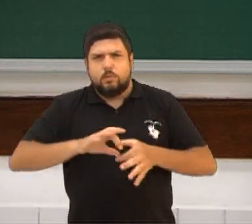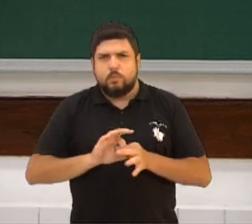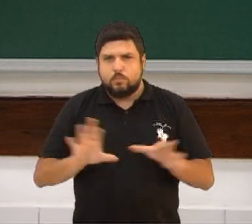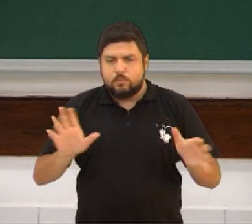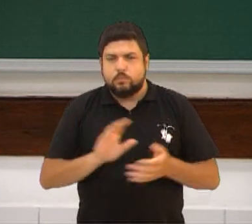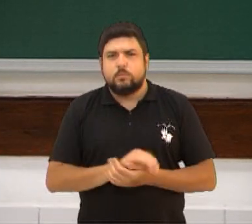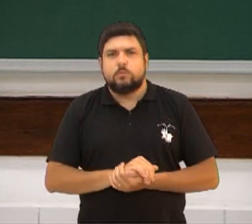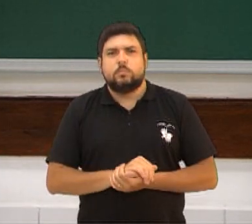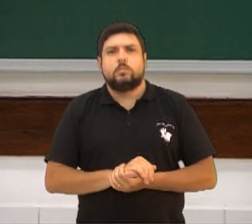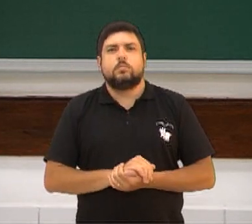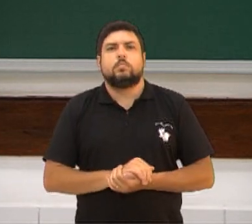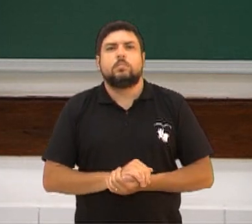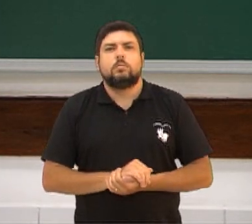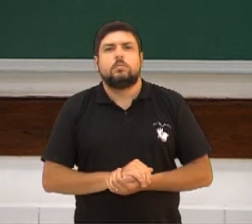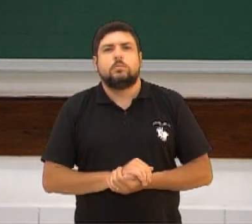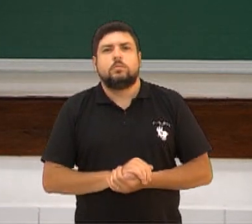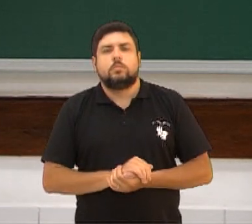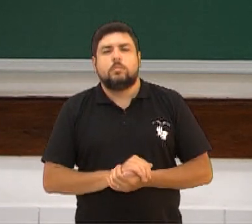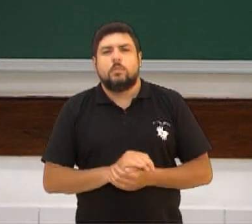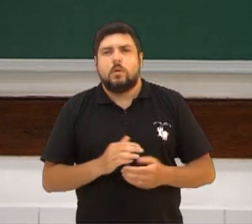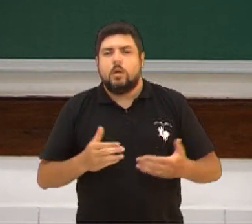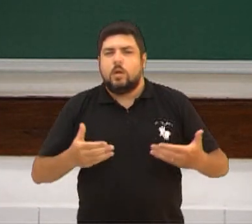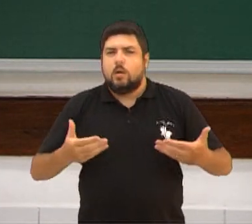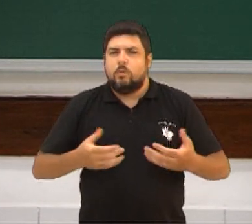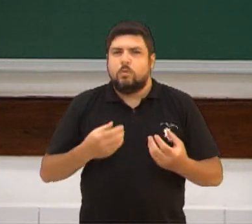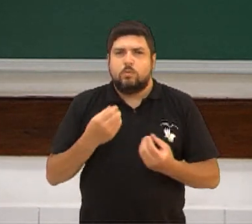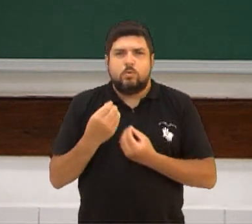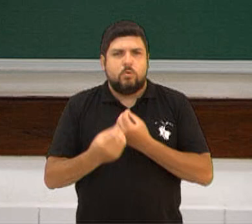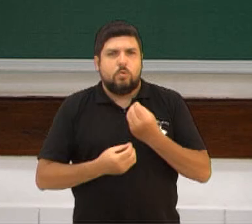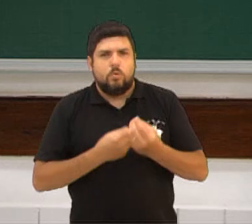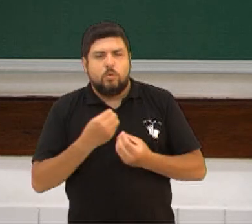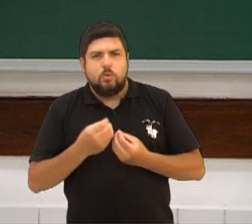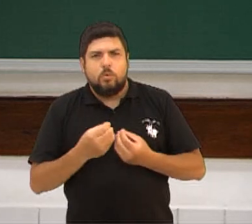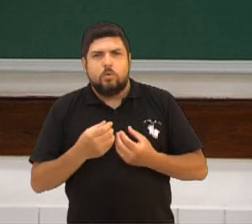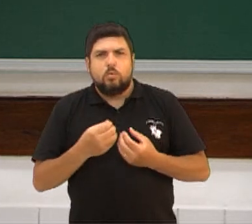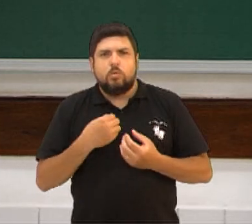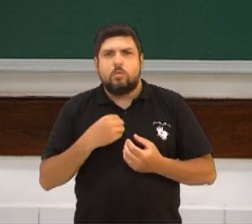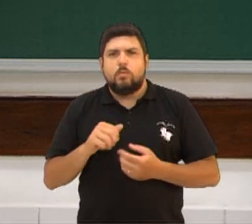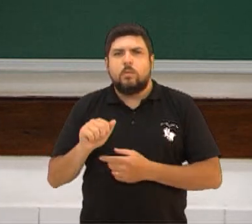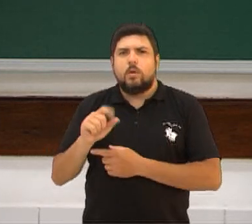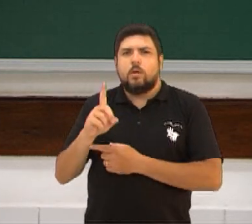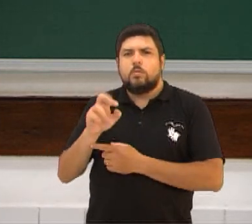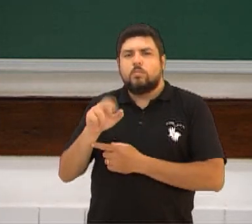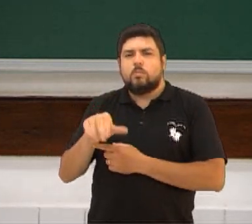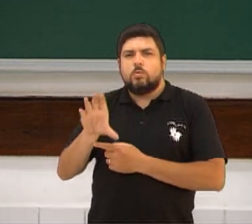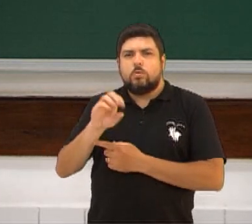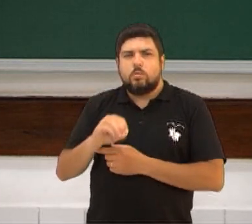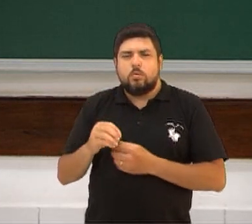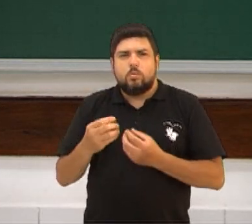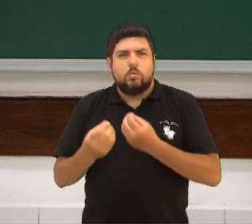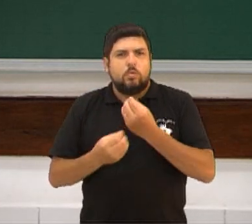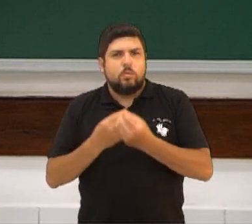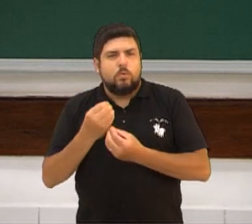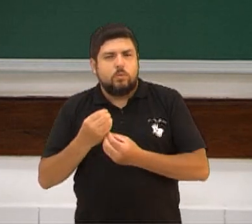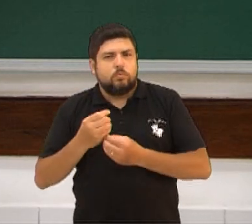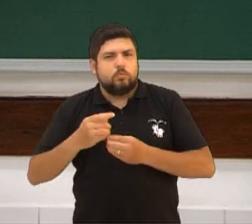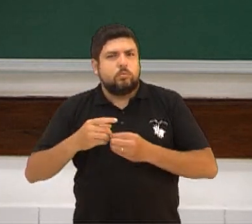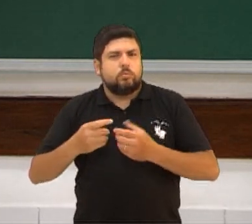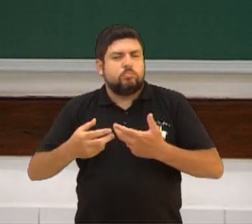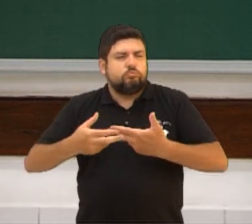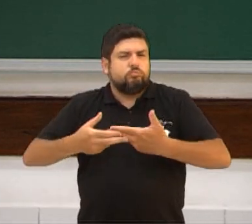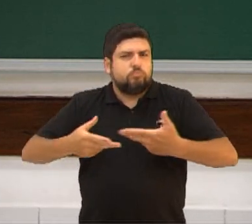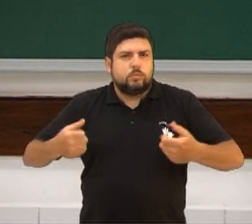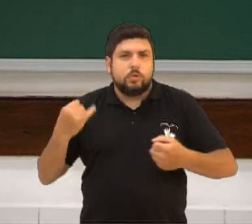entrar numa galera aí, o Adorno, o Marcuse e o Benjamin, que vão tratar de um aspecto muito